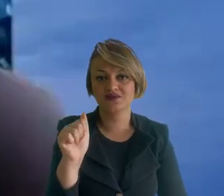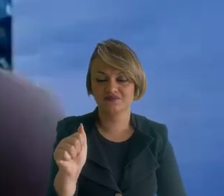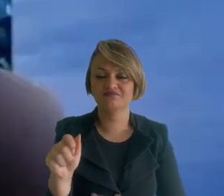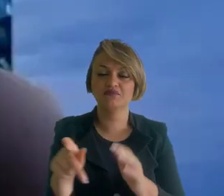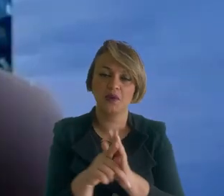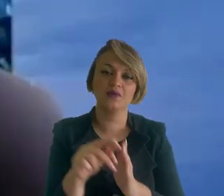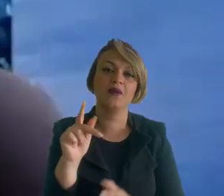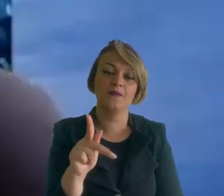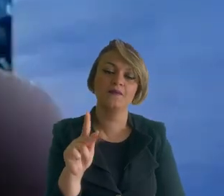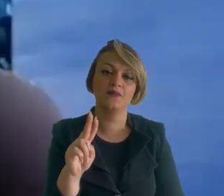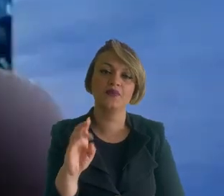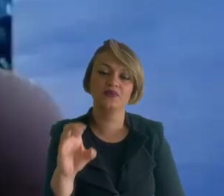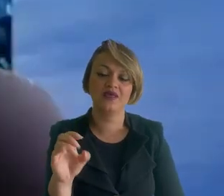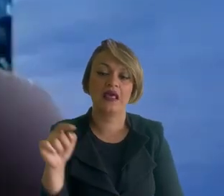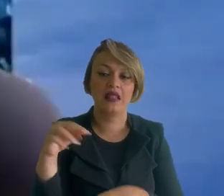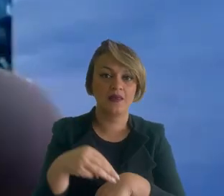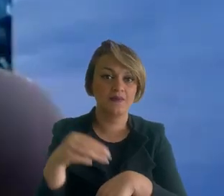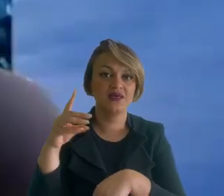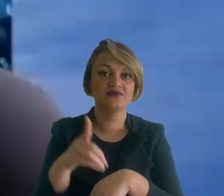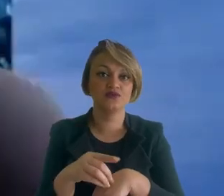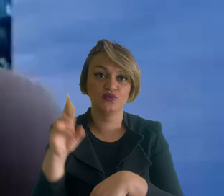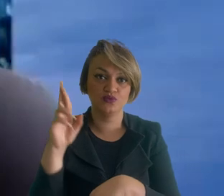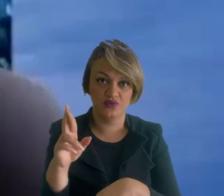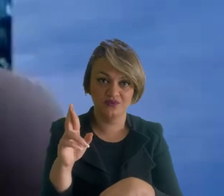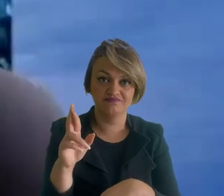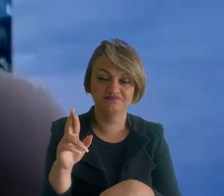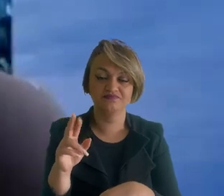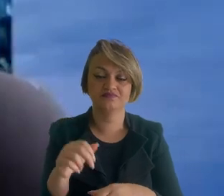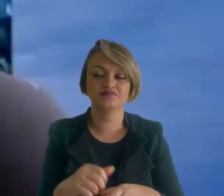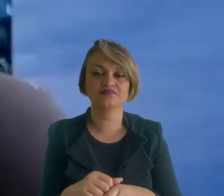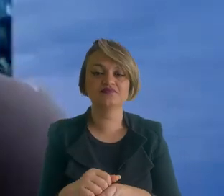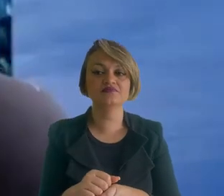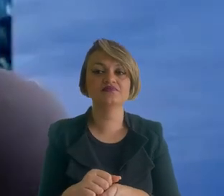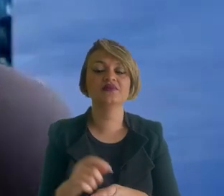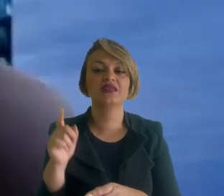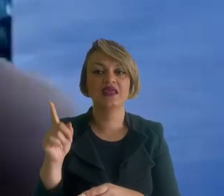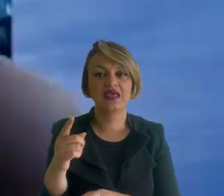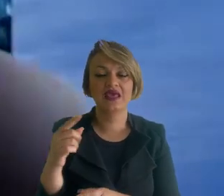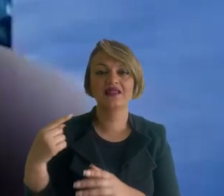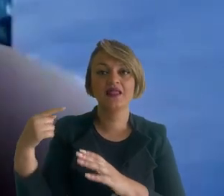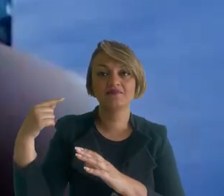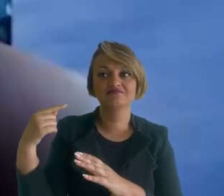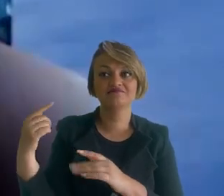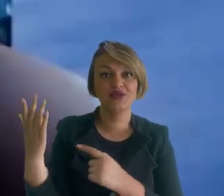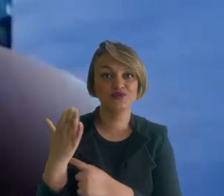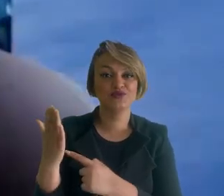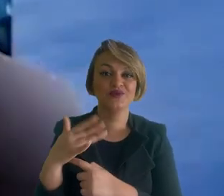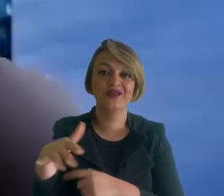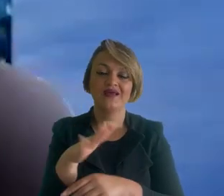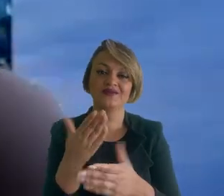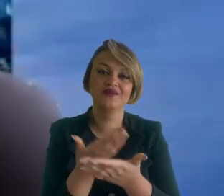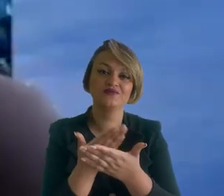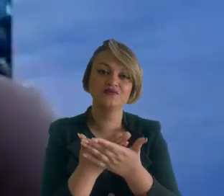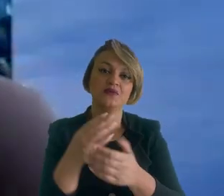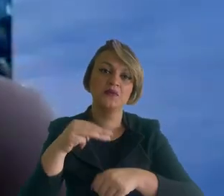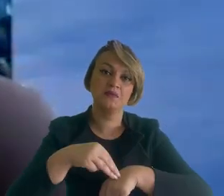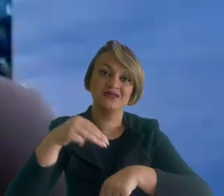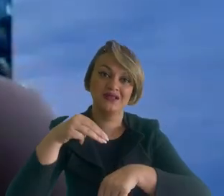da PUC mexe Doutora livre docente é que foi minha ex-minadora no mestrado